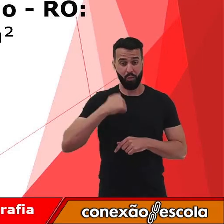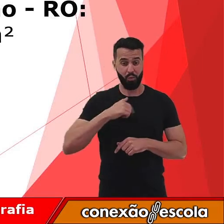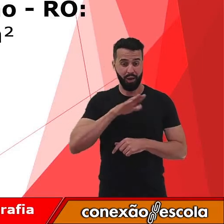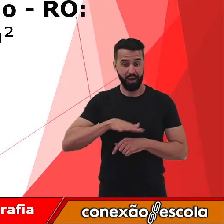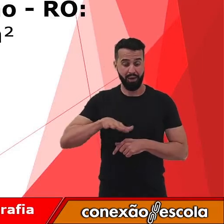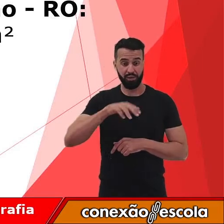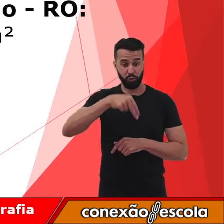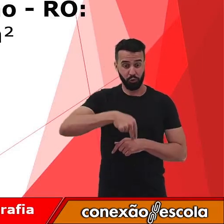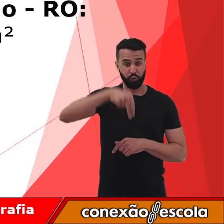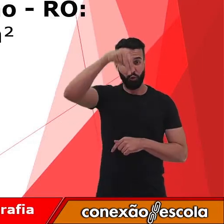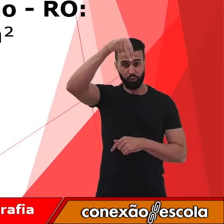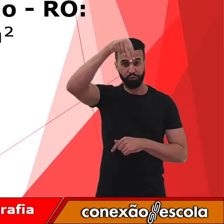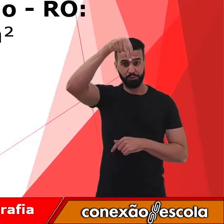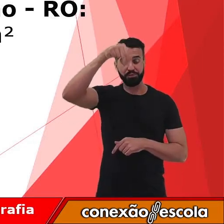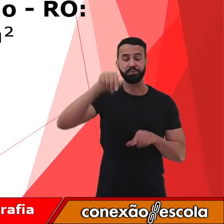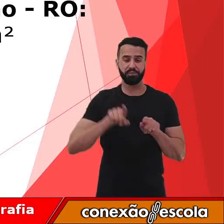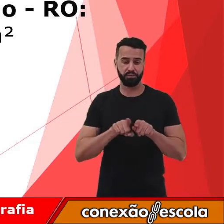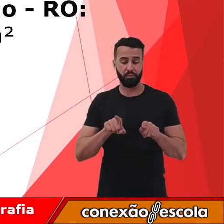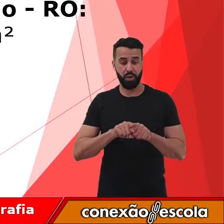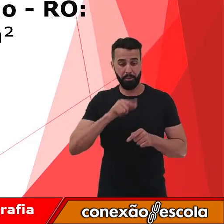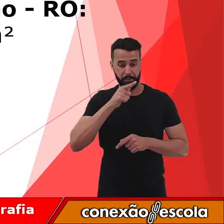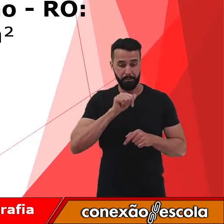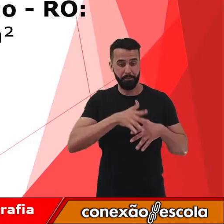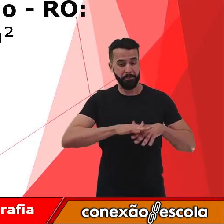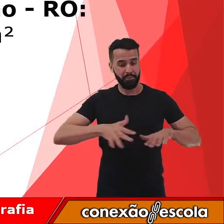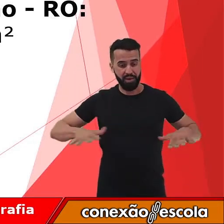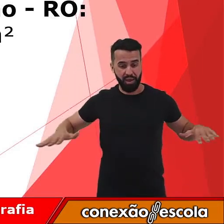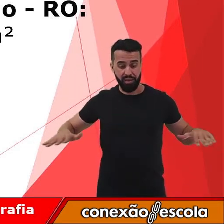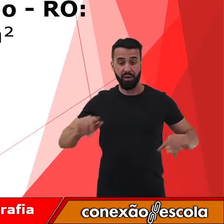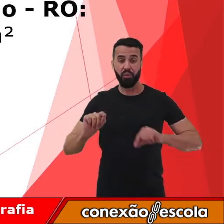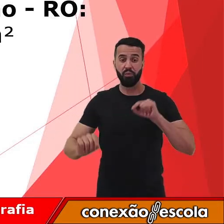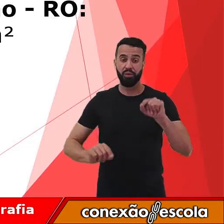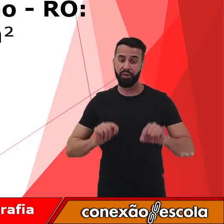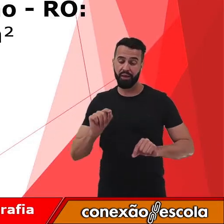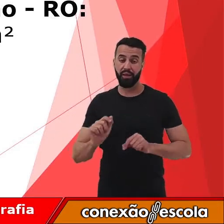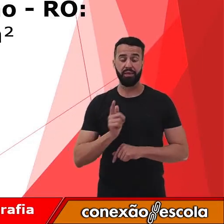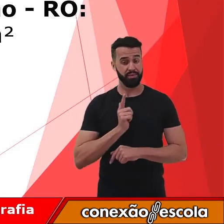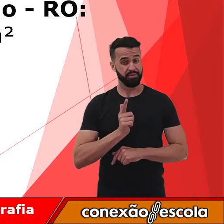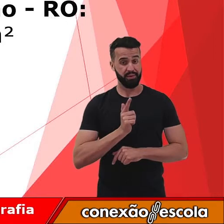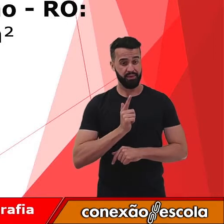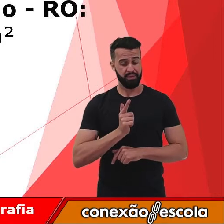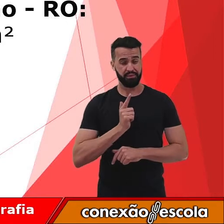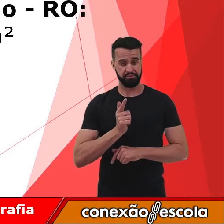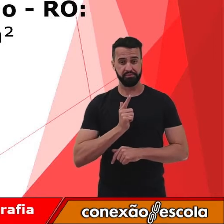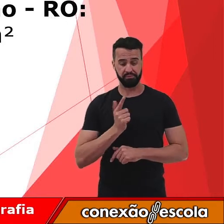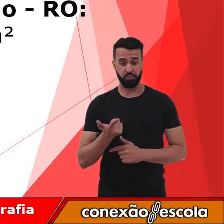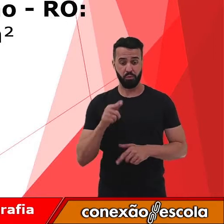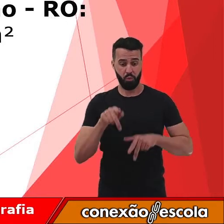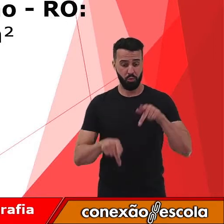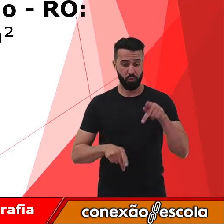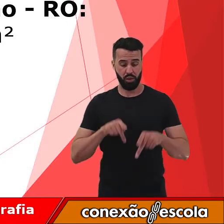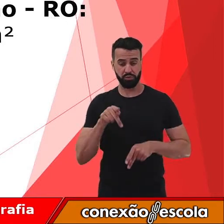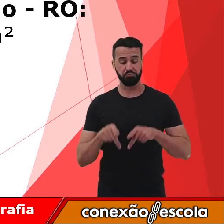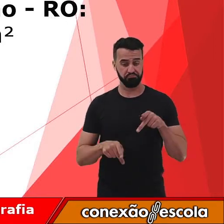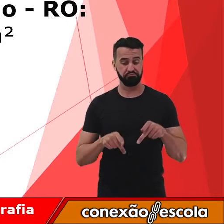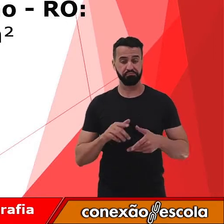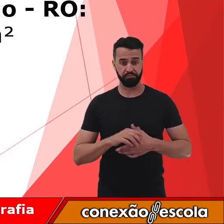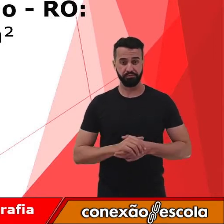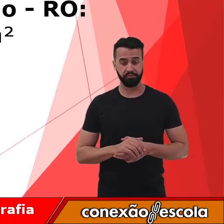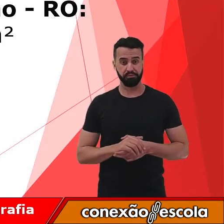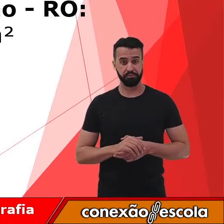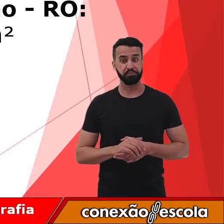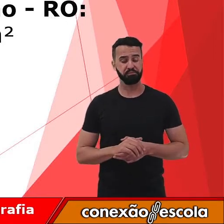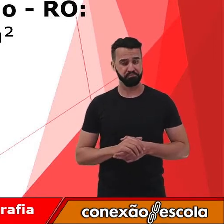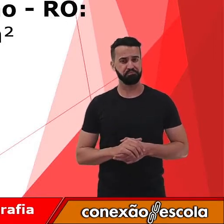e outras regiões, como as litorâneas, onde nós temos uma maior concentração populacional. Olha que